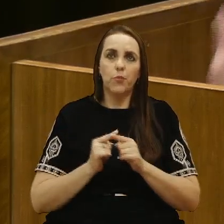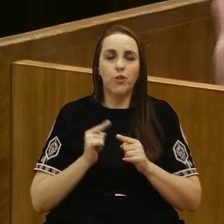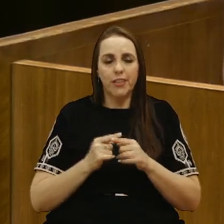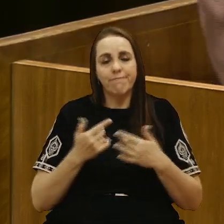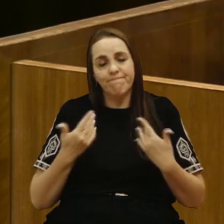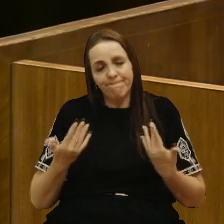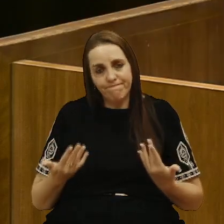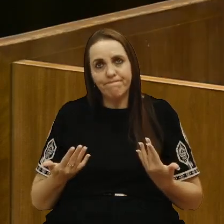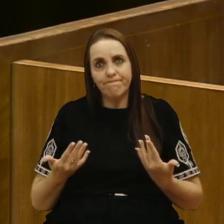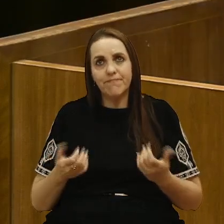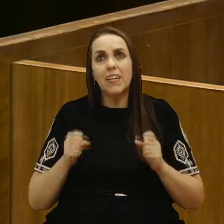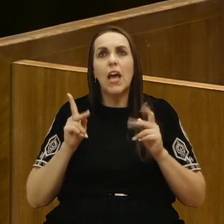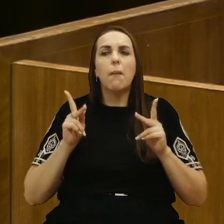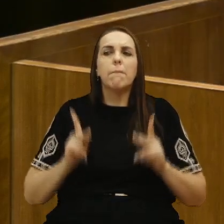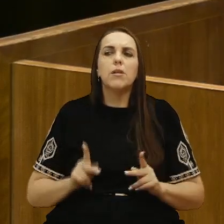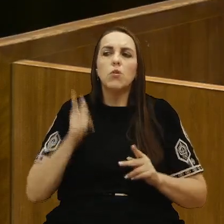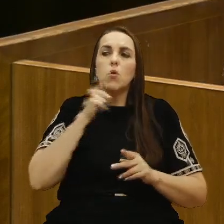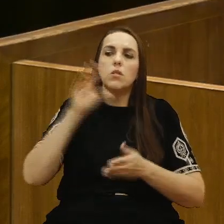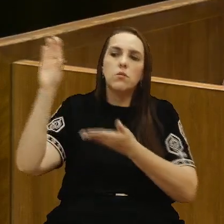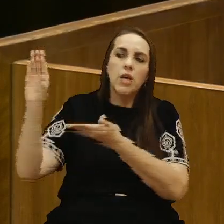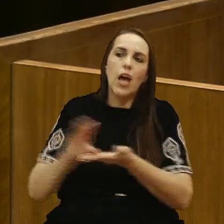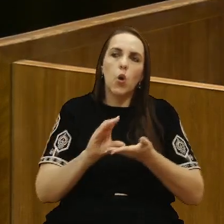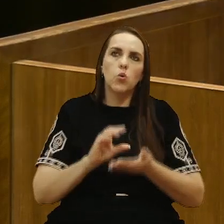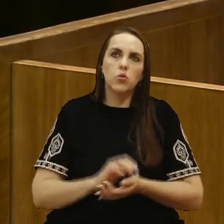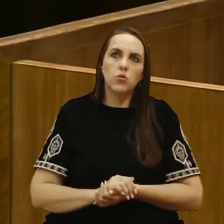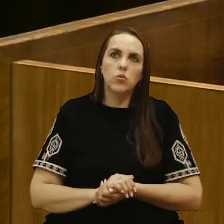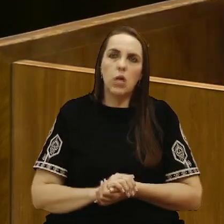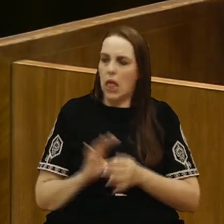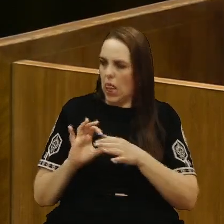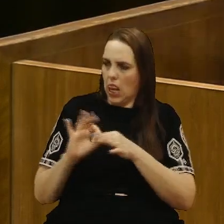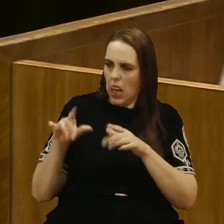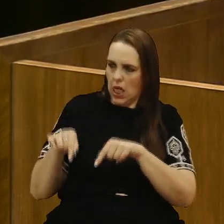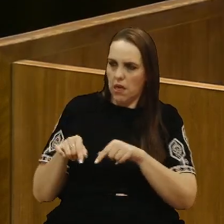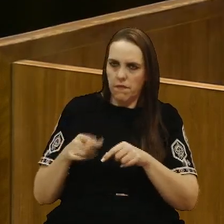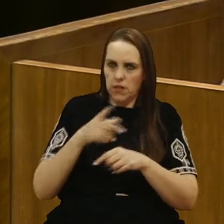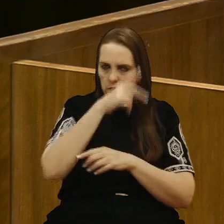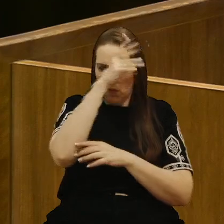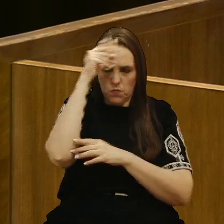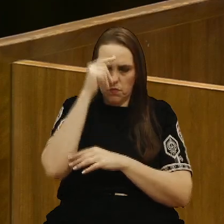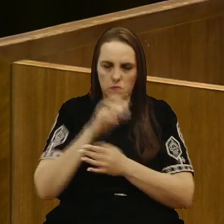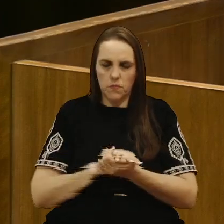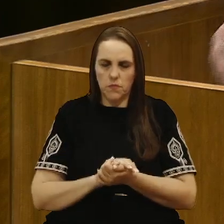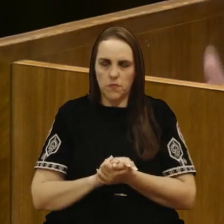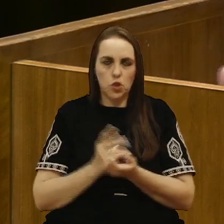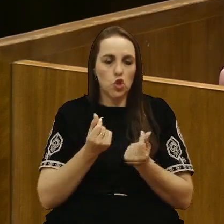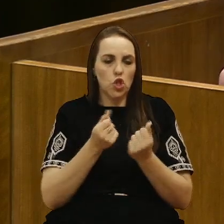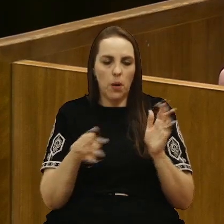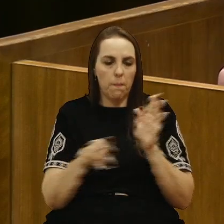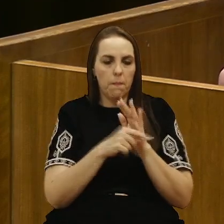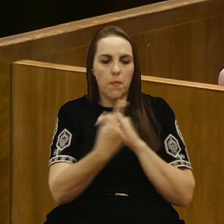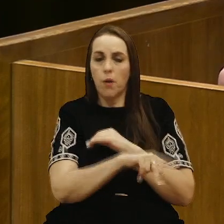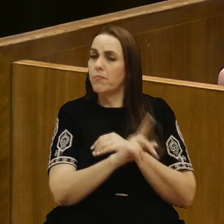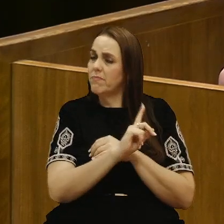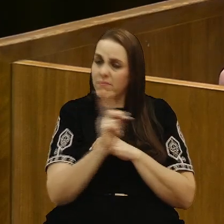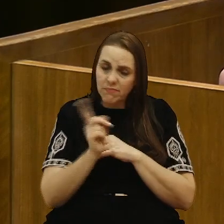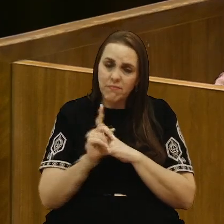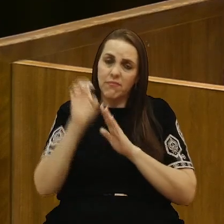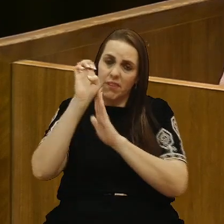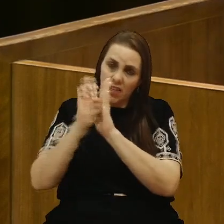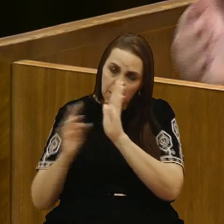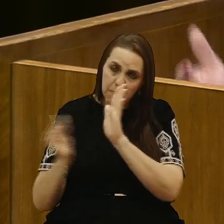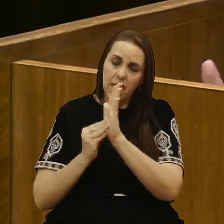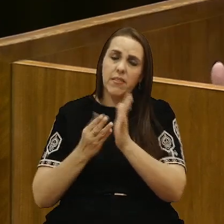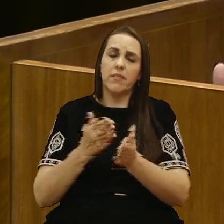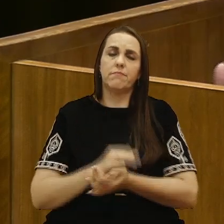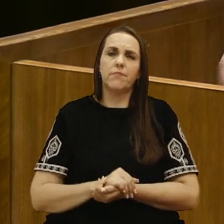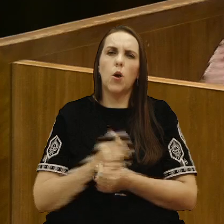Deus, quem é que trouxe o recurso? Veio do Caixa Livre do município, veio de recurso próprio? Não, veio de emenda parlamentar. Qual